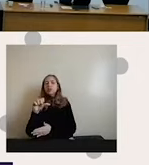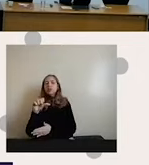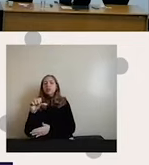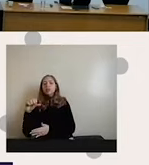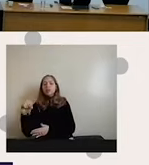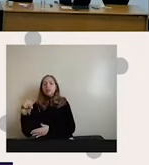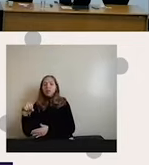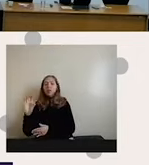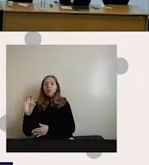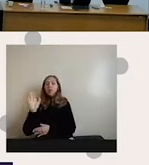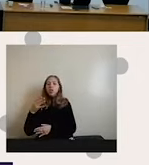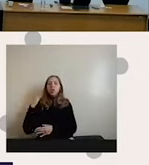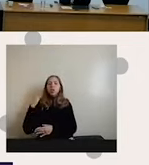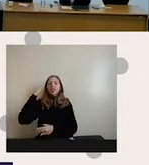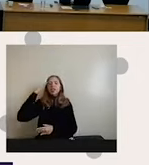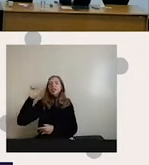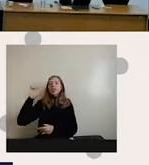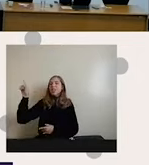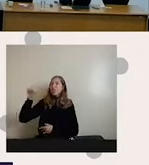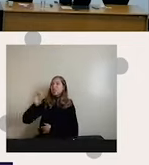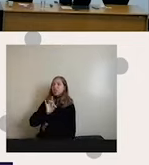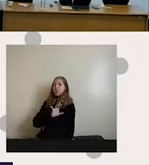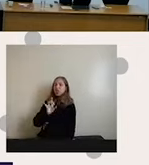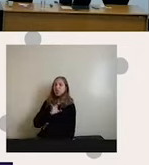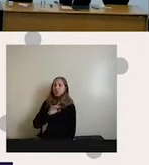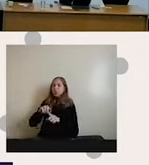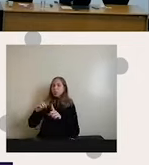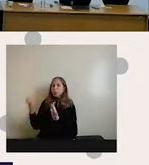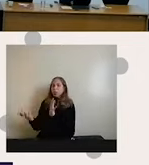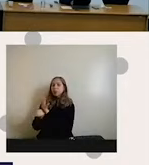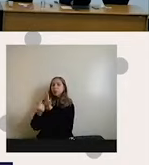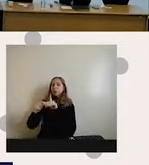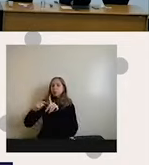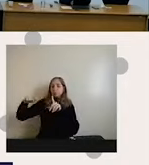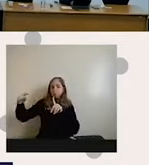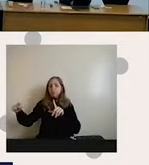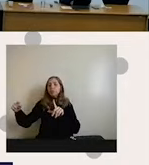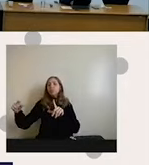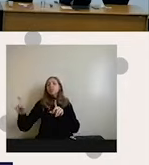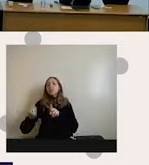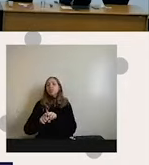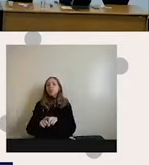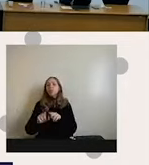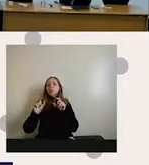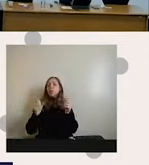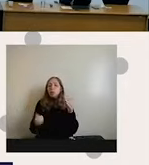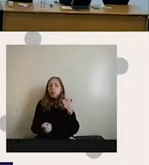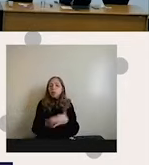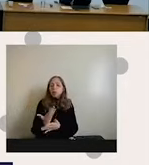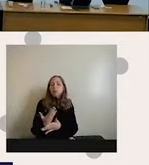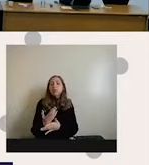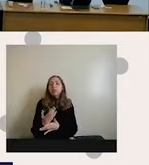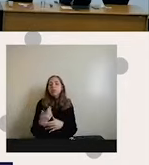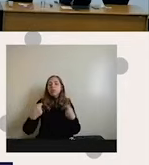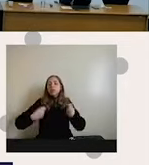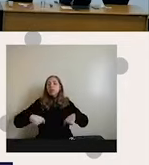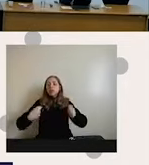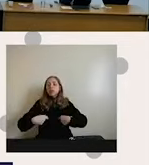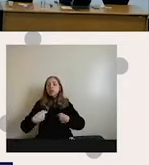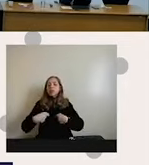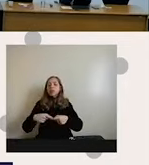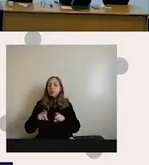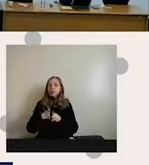já nos colocou, o trabalho como uma causa necessária, como fator contributivo, mas não necessário, e no caso das doenças mentais, então, o trabalho